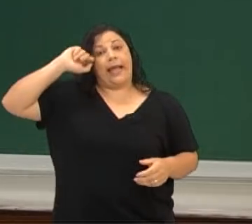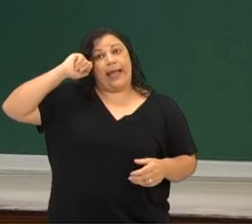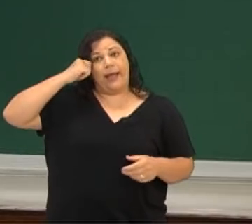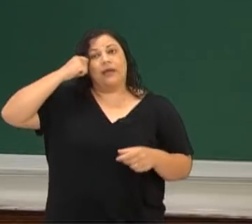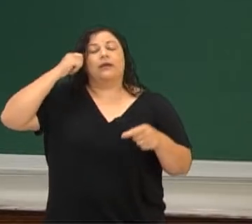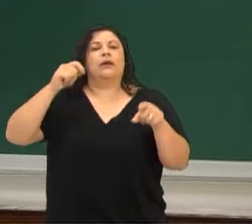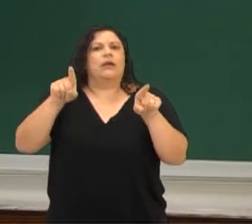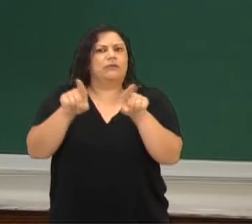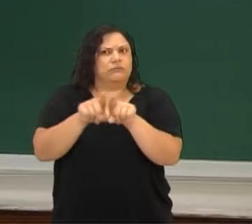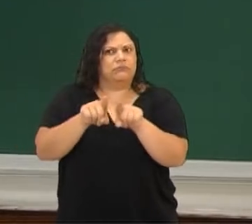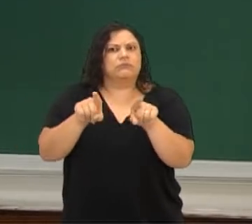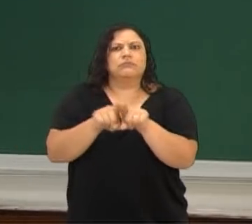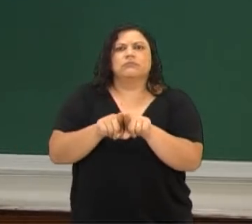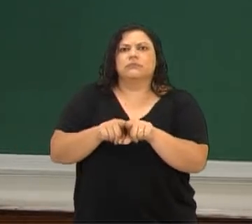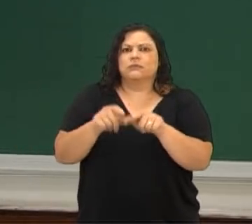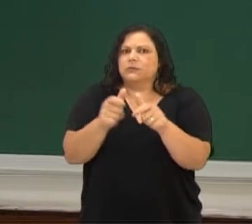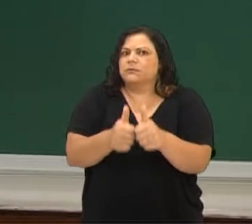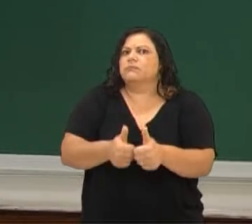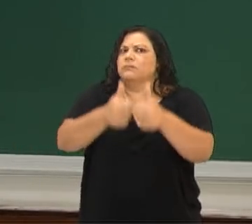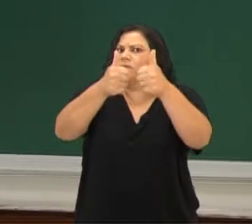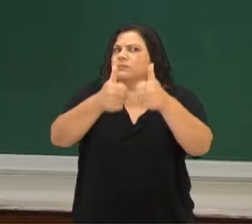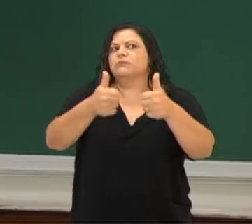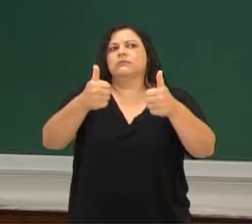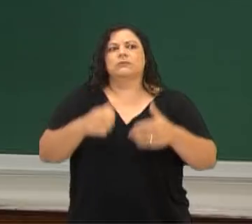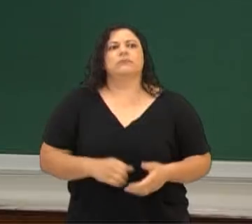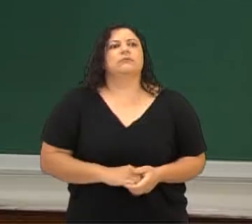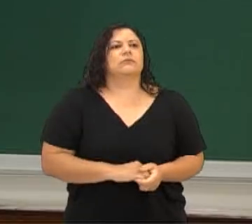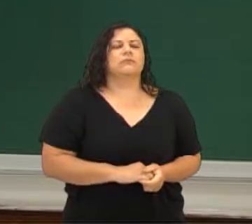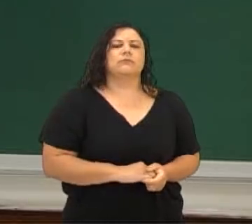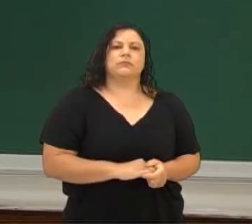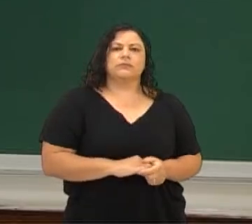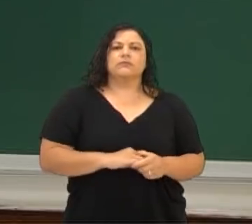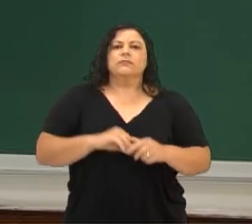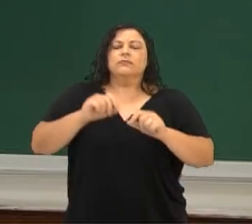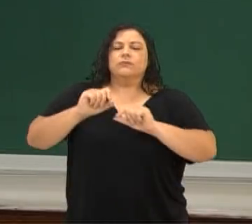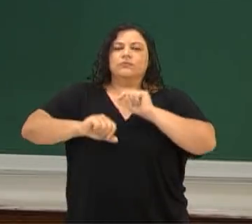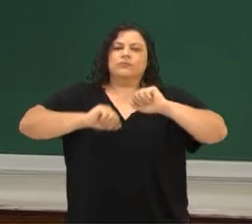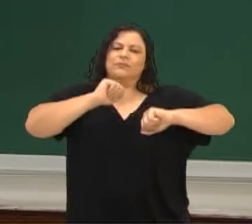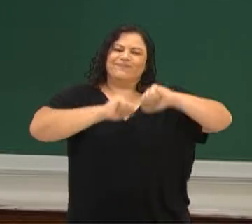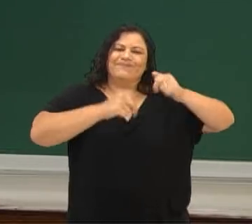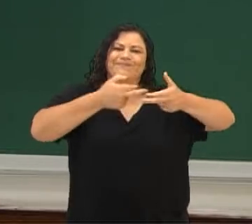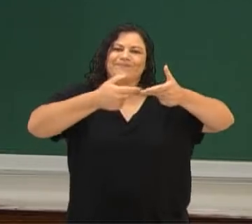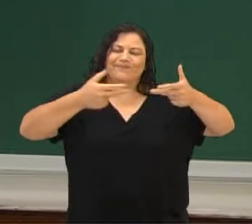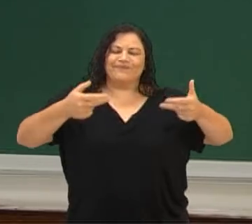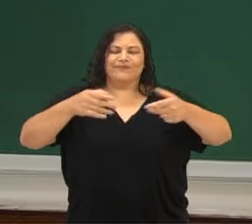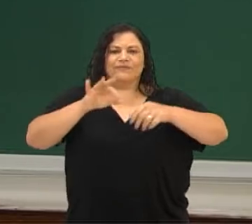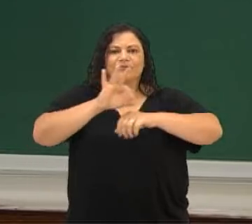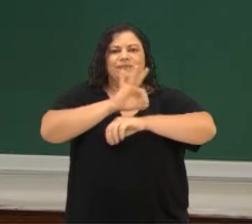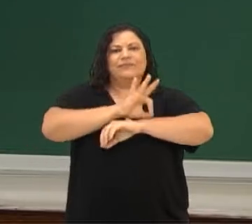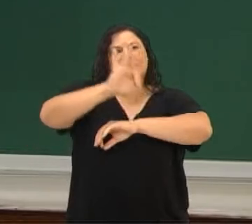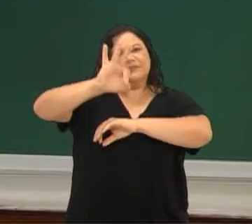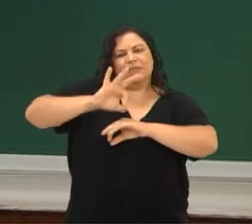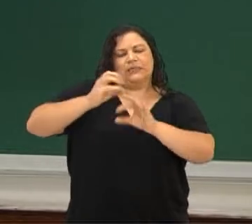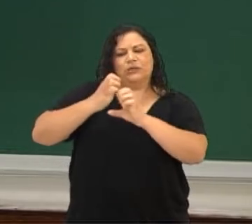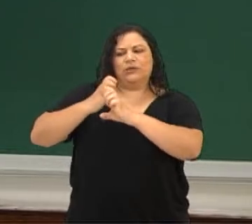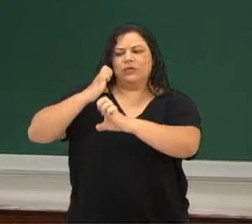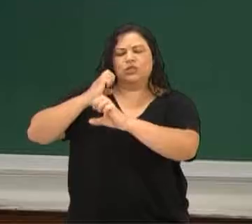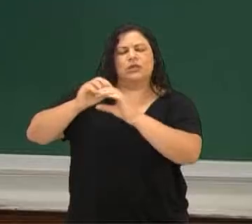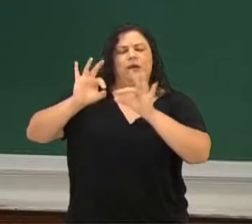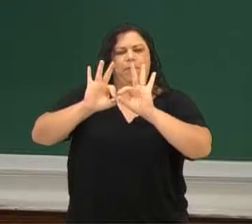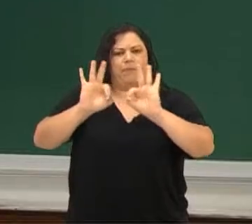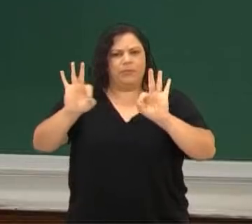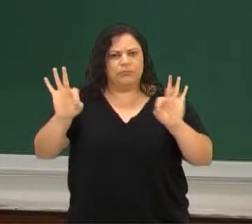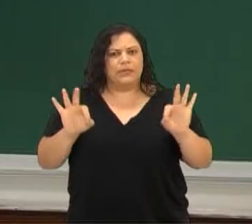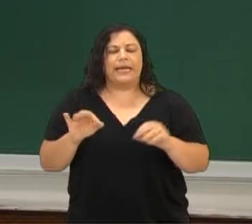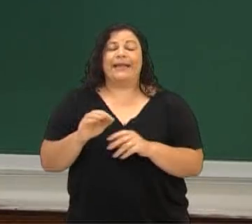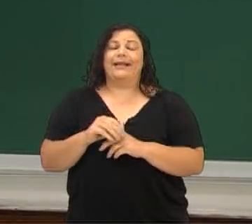demanda mundial. A infraestrutura ainda não é a ideal para receber esse crescimento que vem acontecendo lá,